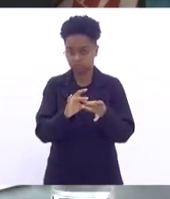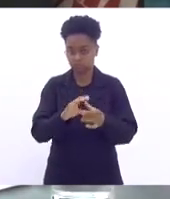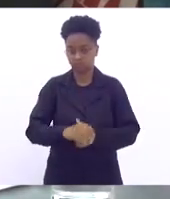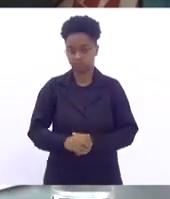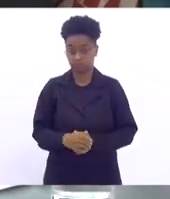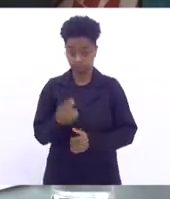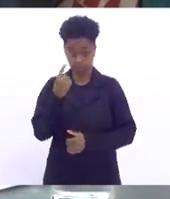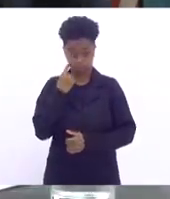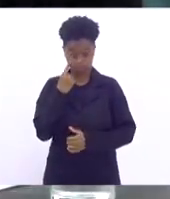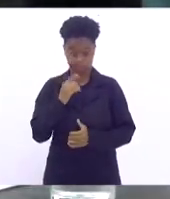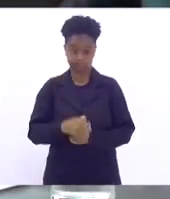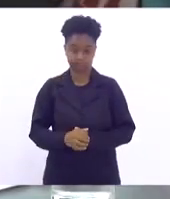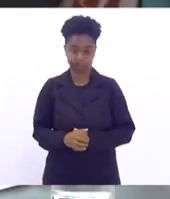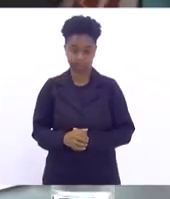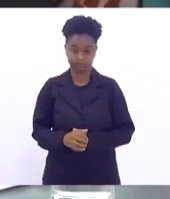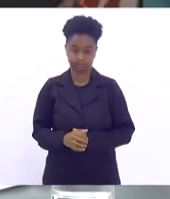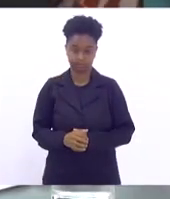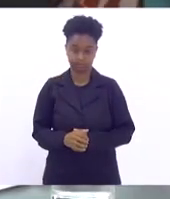olha só